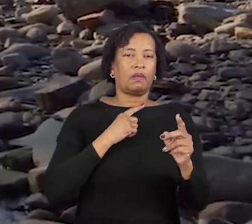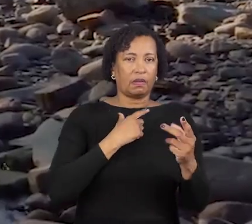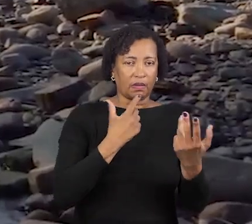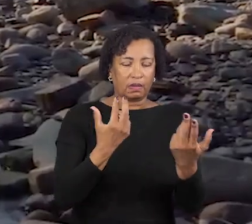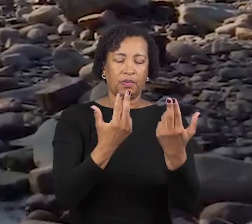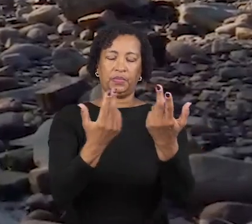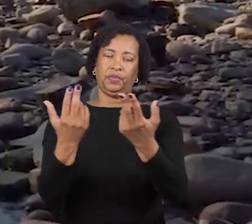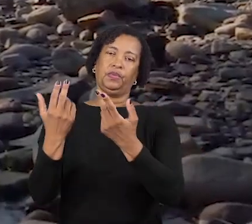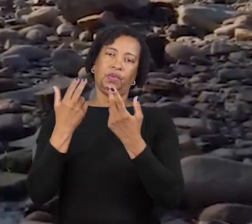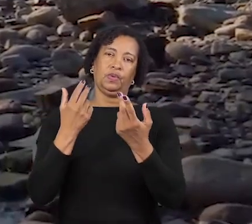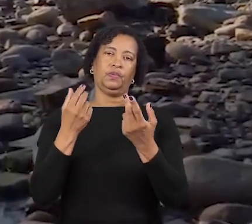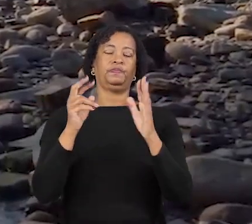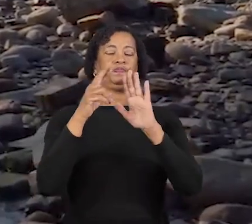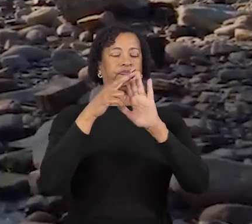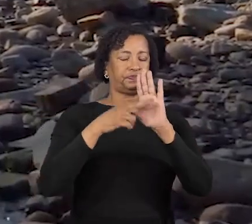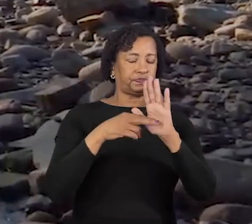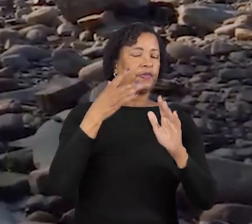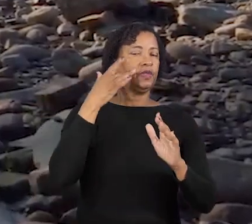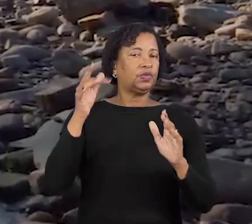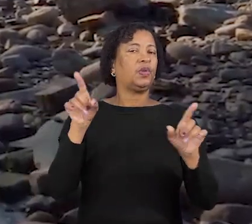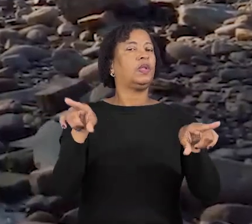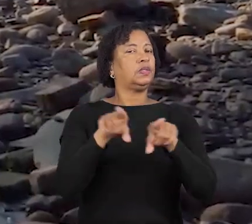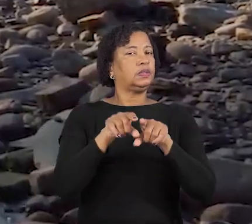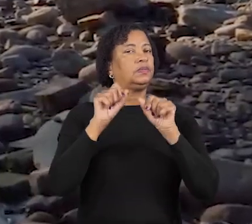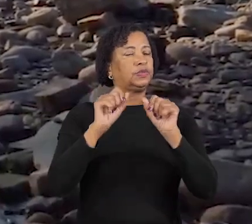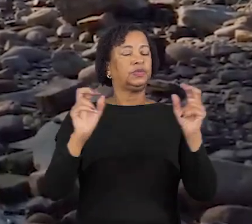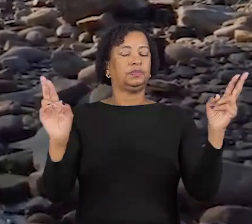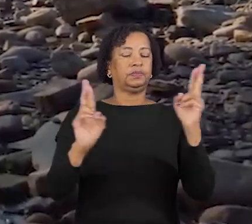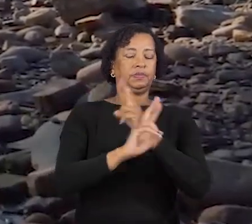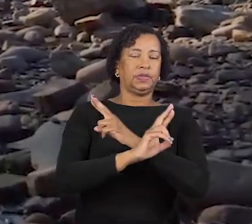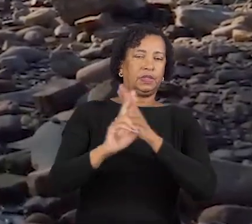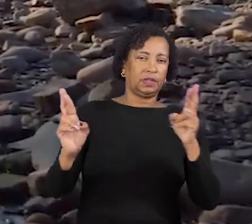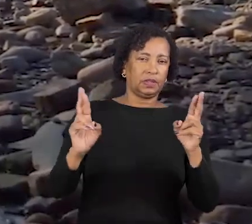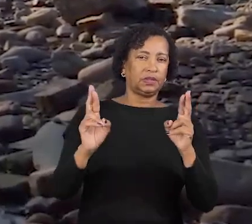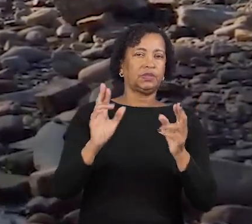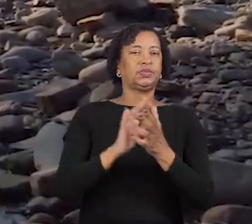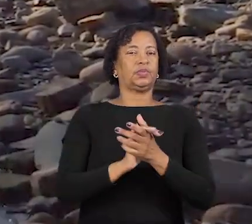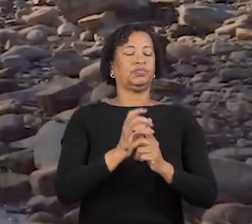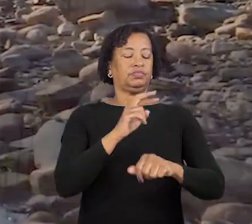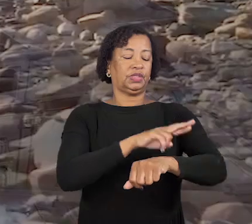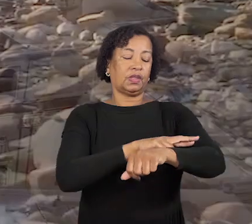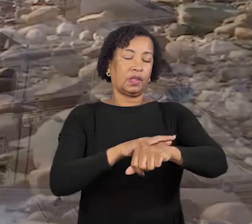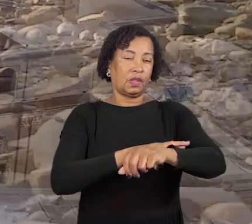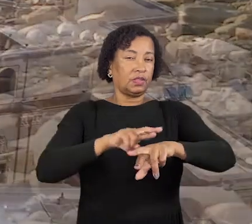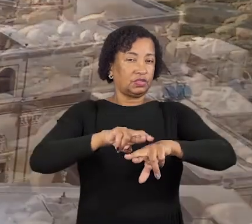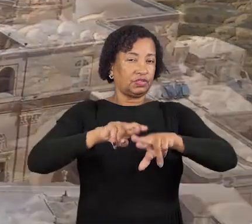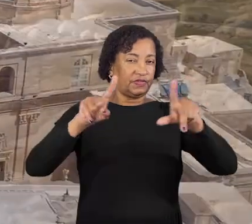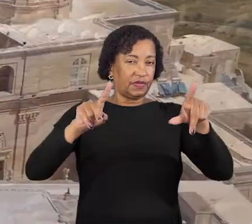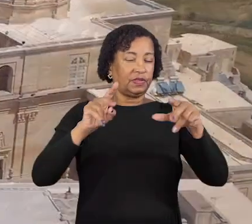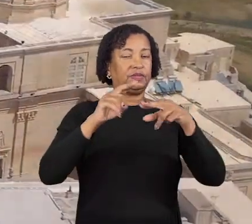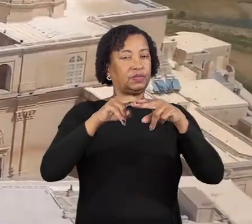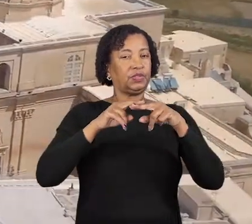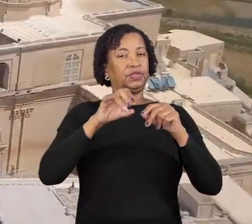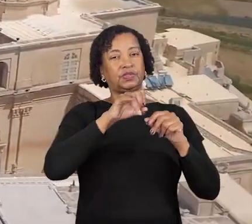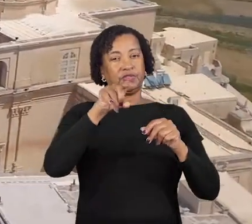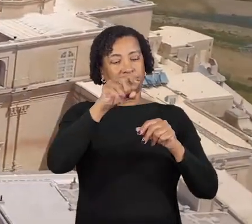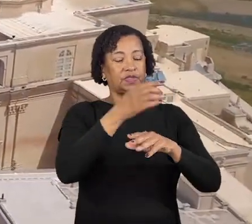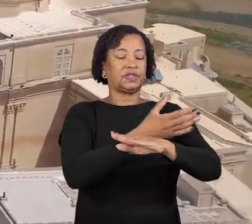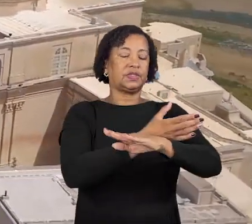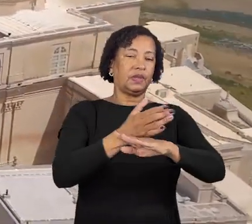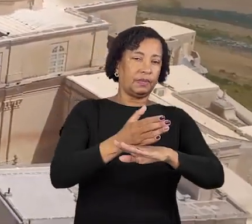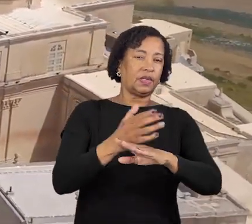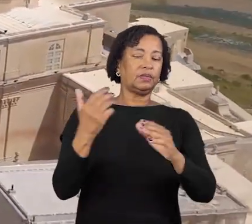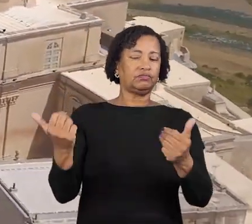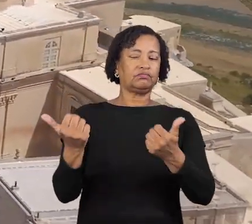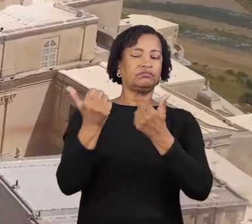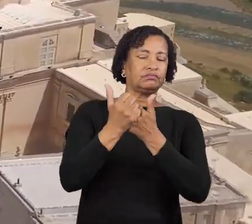2 mãos. E as regras de ouro também servem para as relações entre raças diferentes. Portanto, se você é um